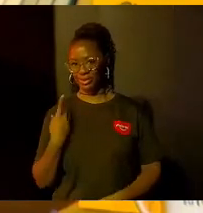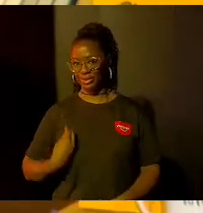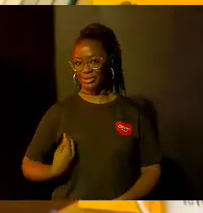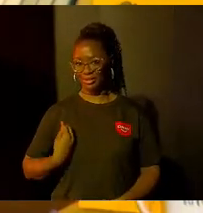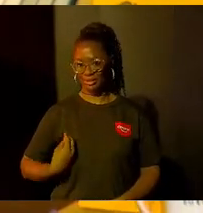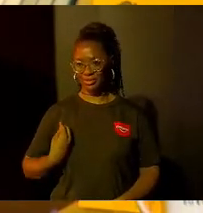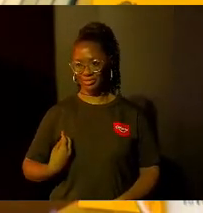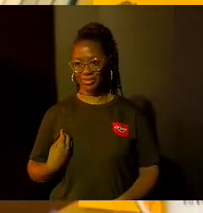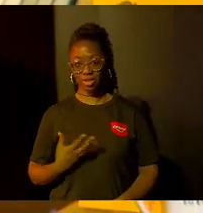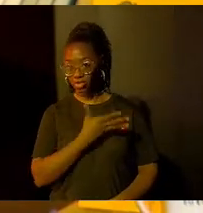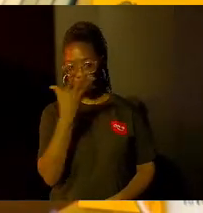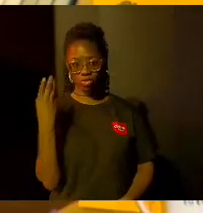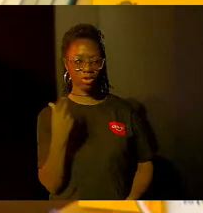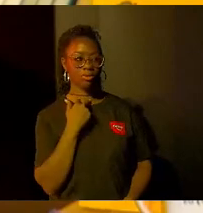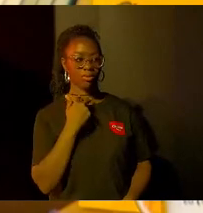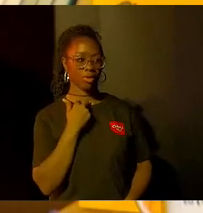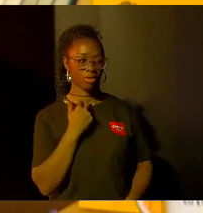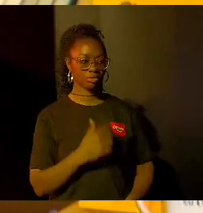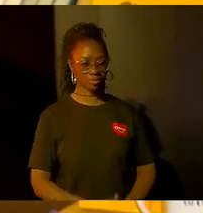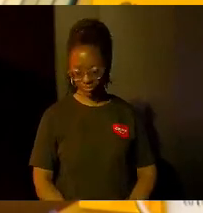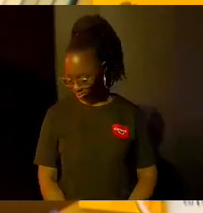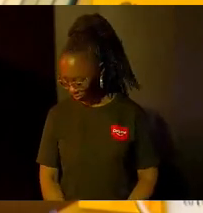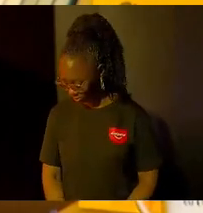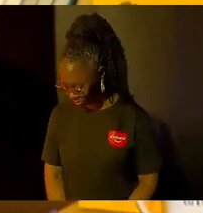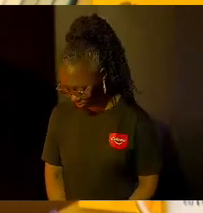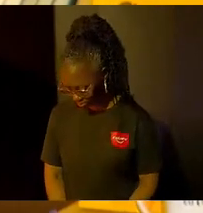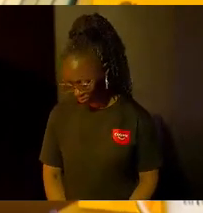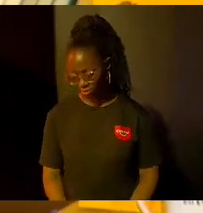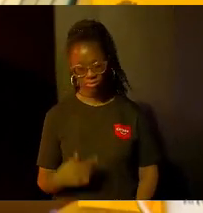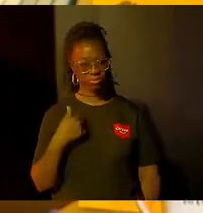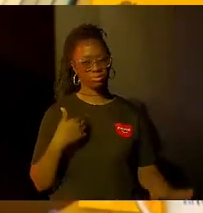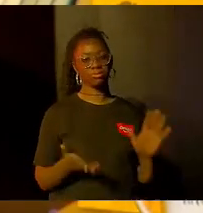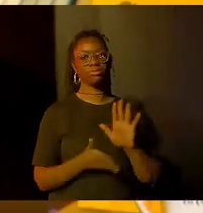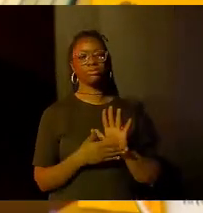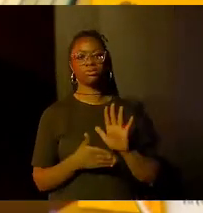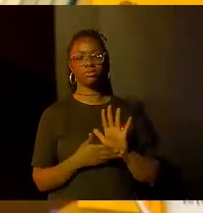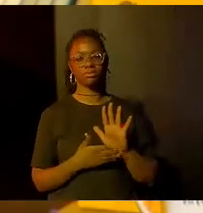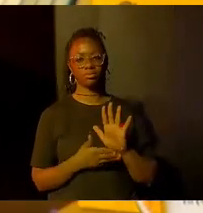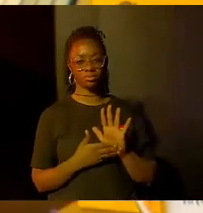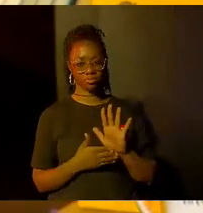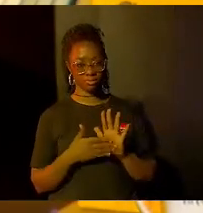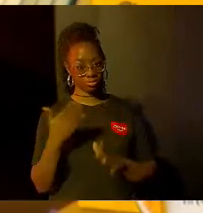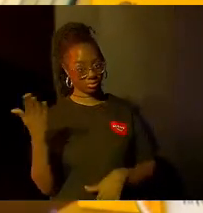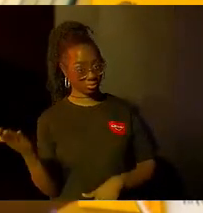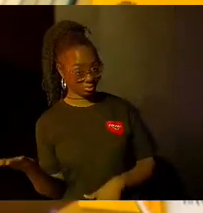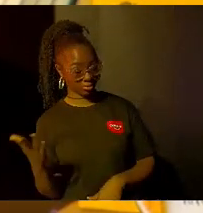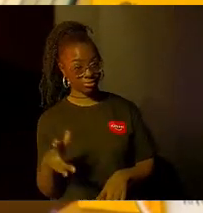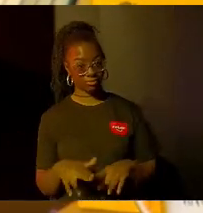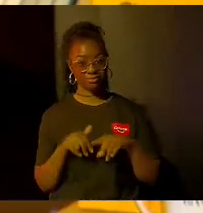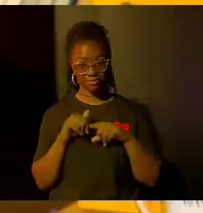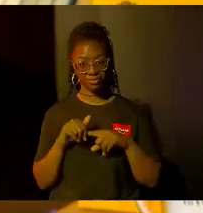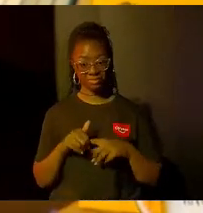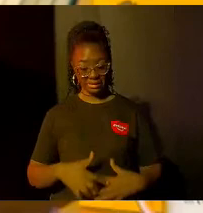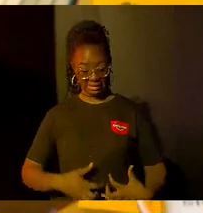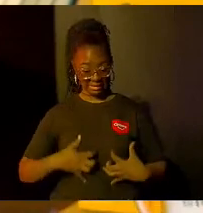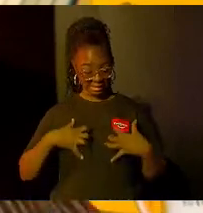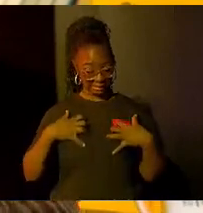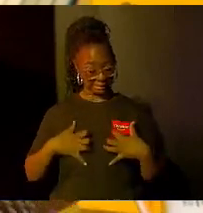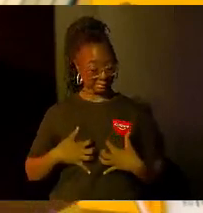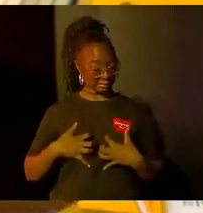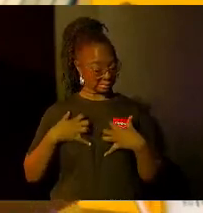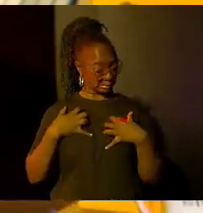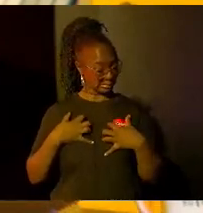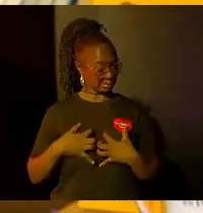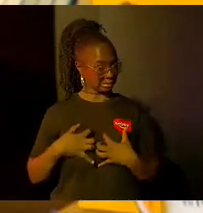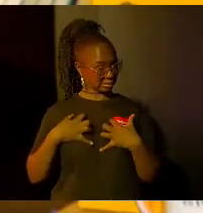não dá para esconder e propus a ele porque ele estava absolutamente revoltado com a